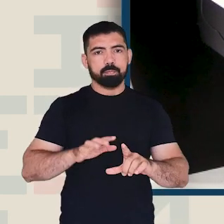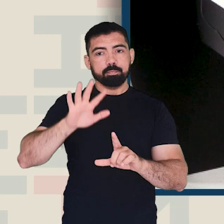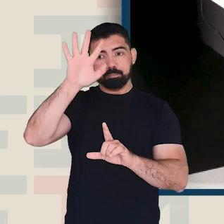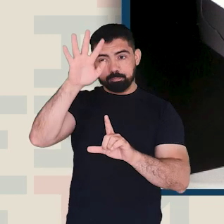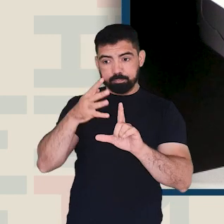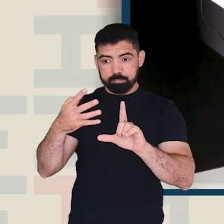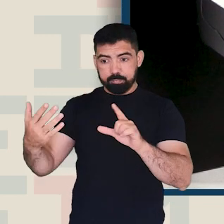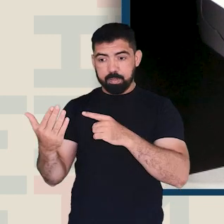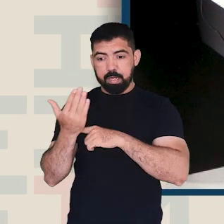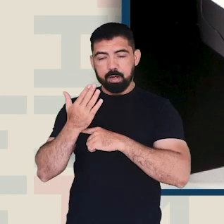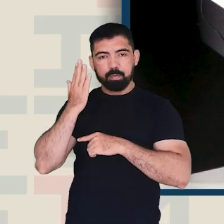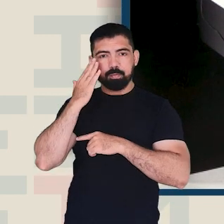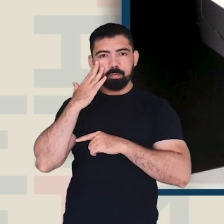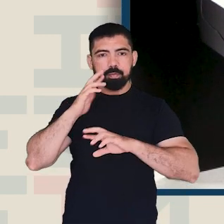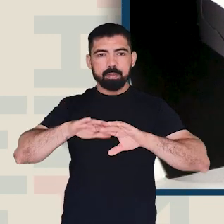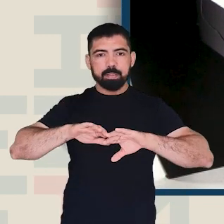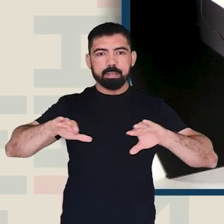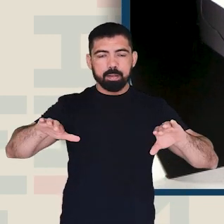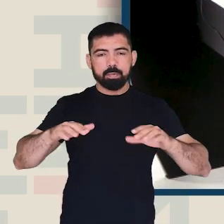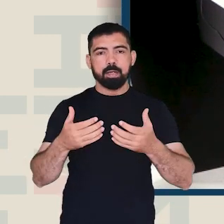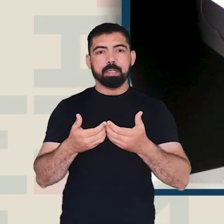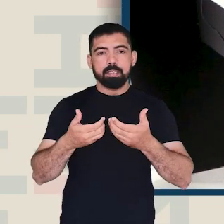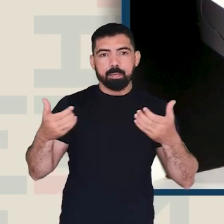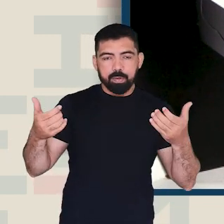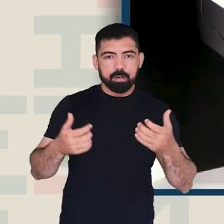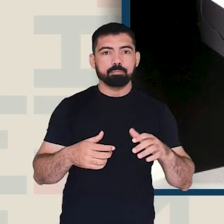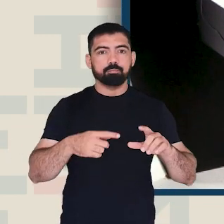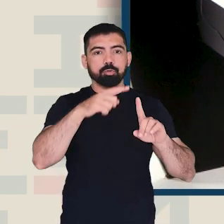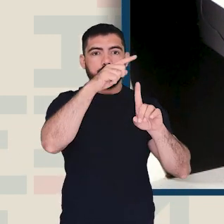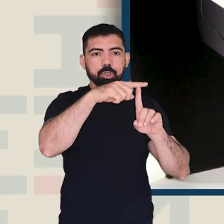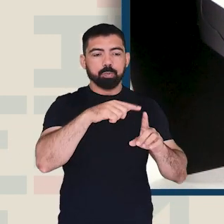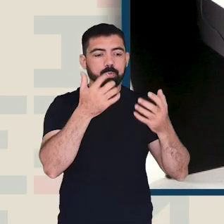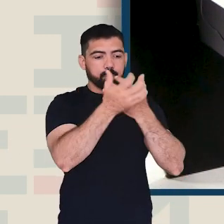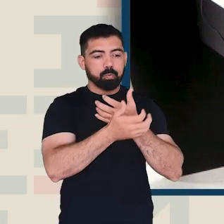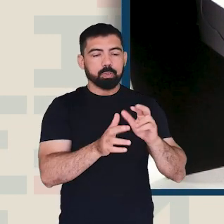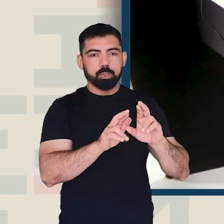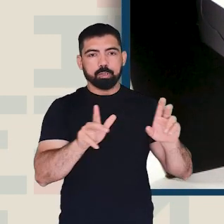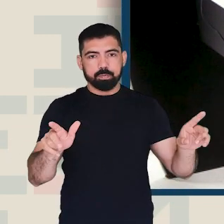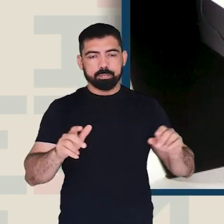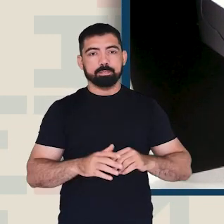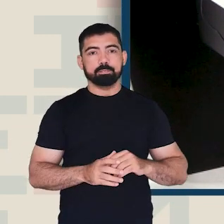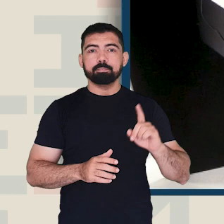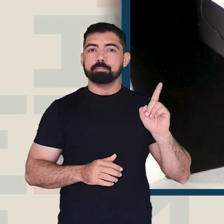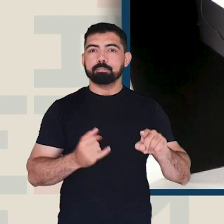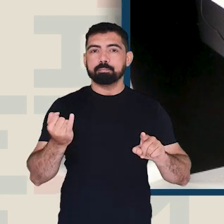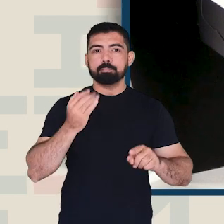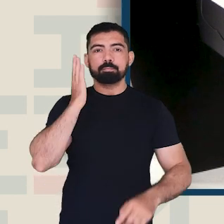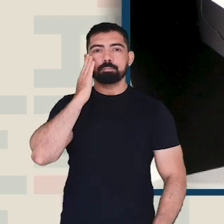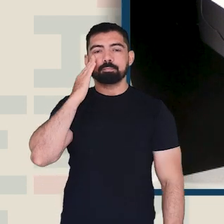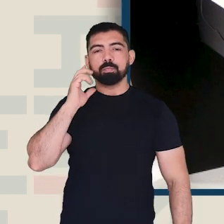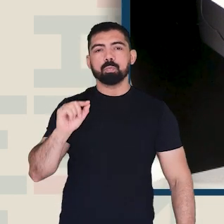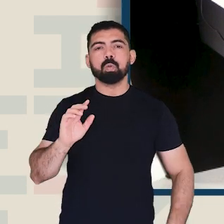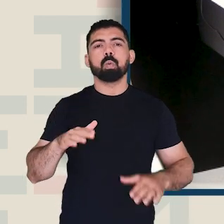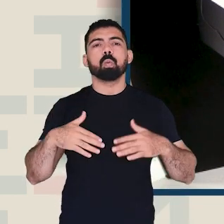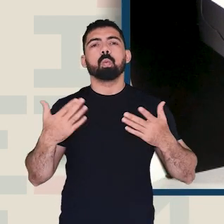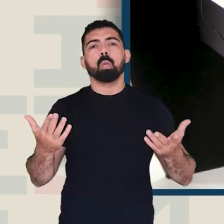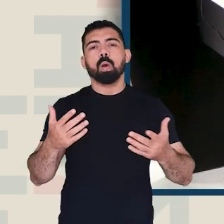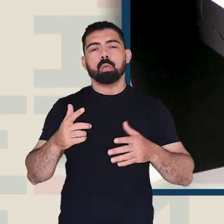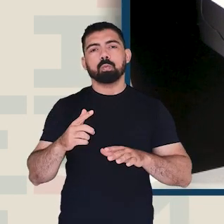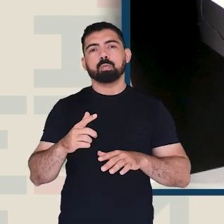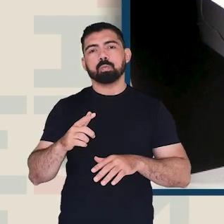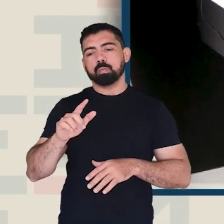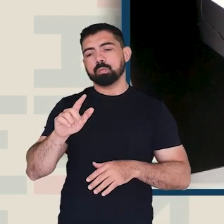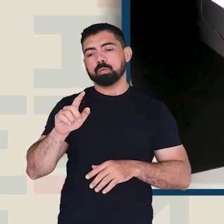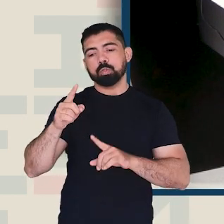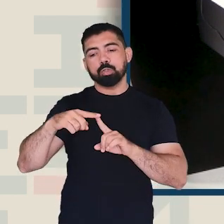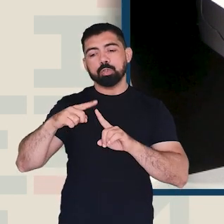ajuda a separar diferentes gêneros musicais. Aí é importante entender sobre qual gênero musical